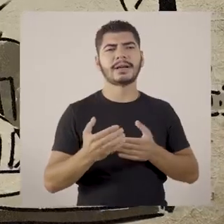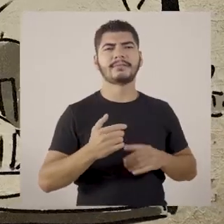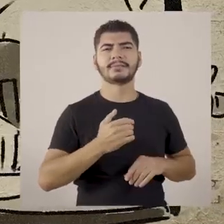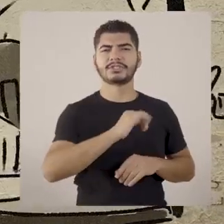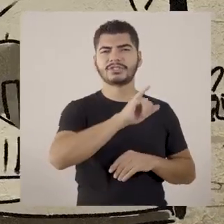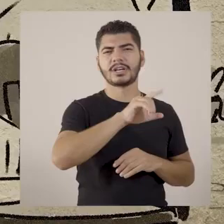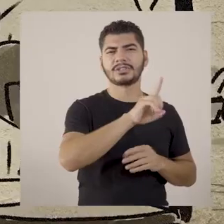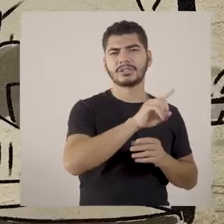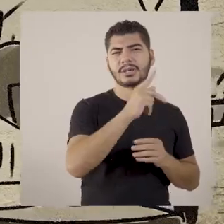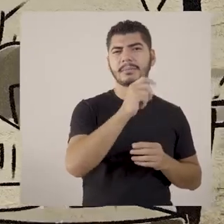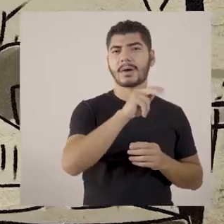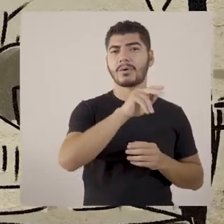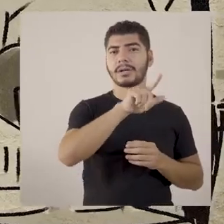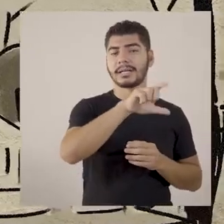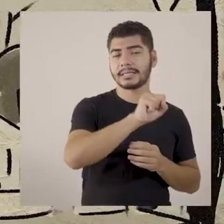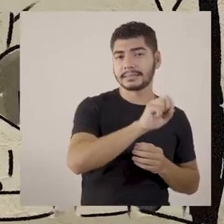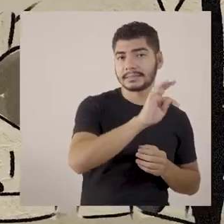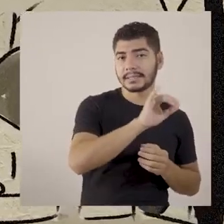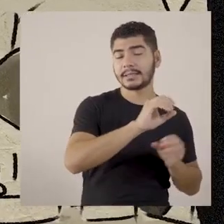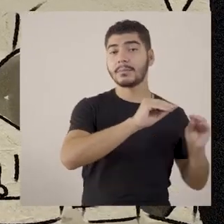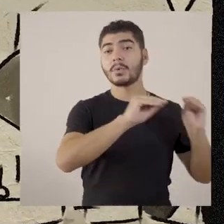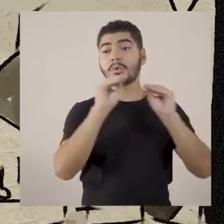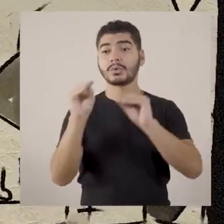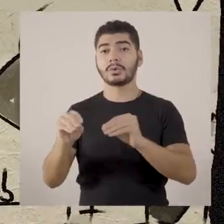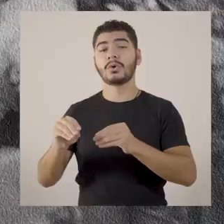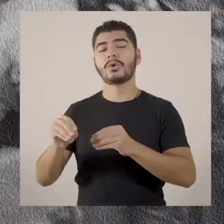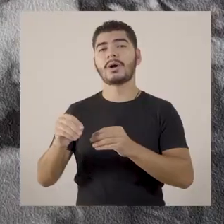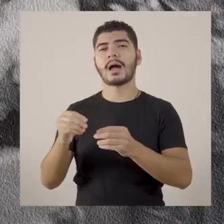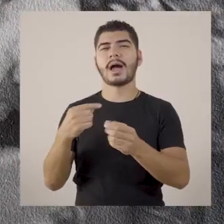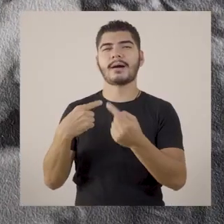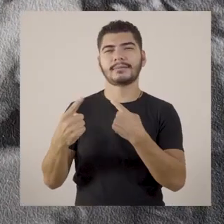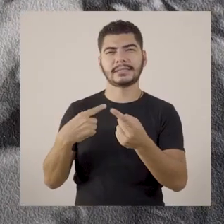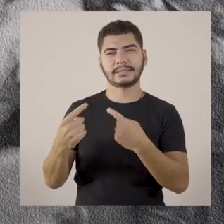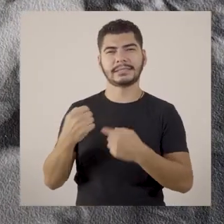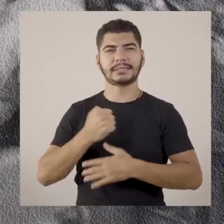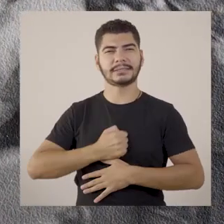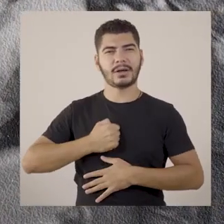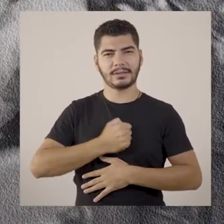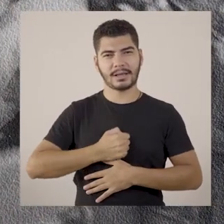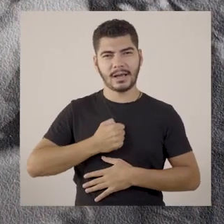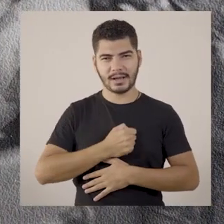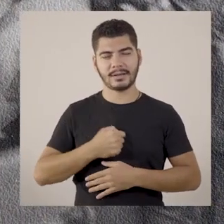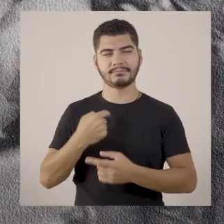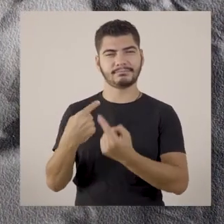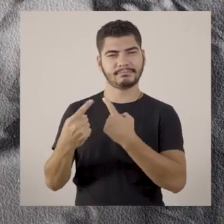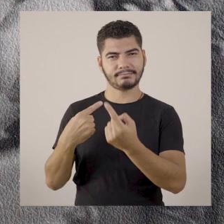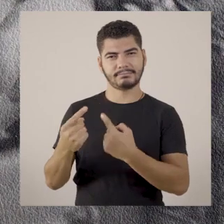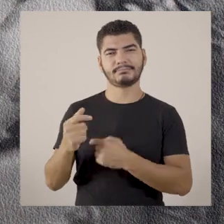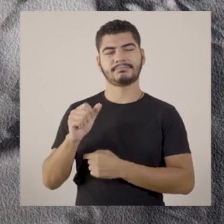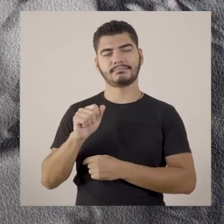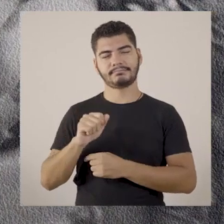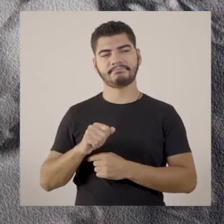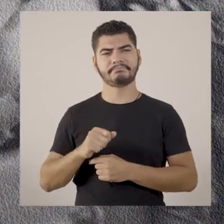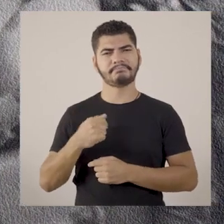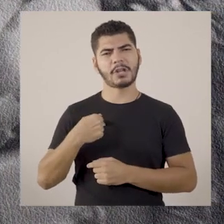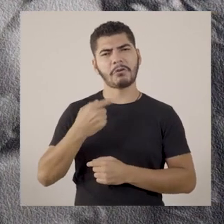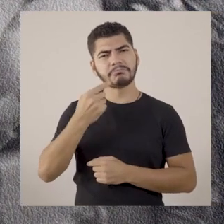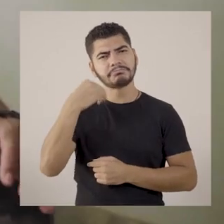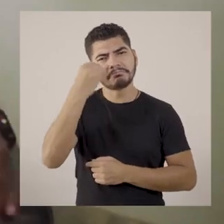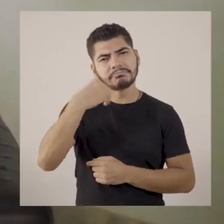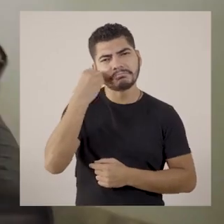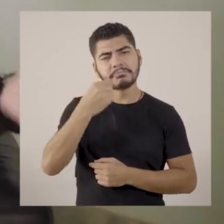Jardim Paulista, depois veio para a Avenida Saudade. Que eu segui, que eu conheci e